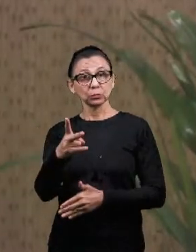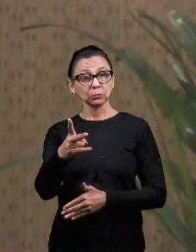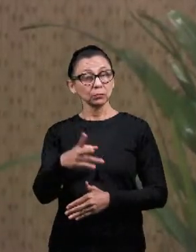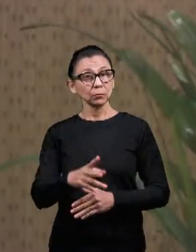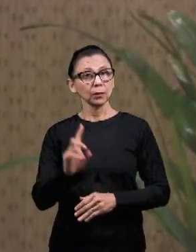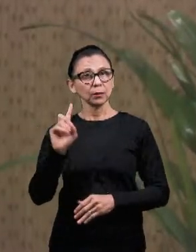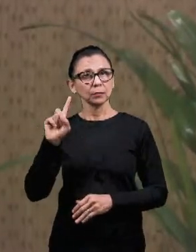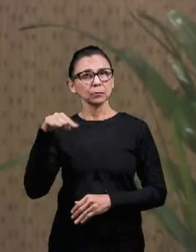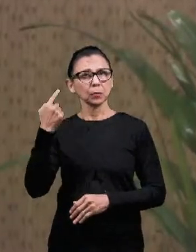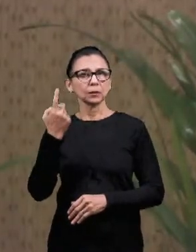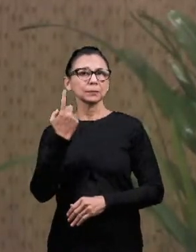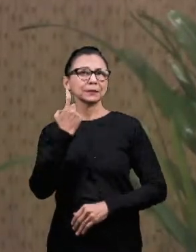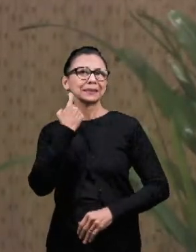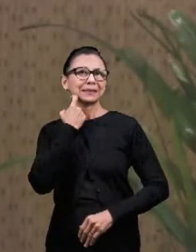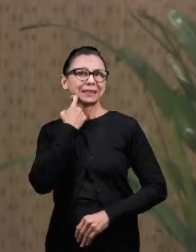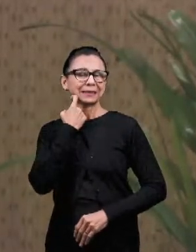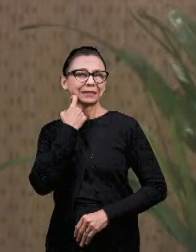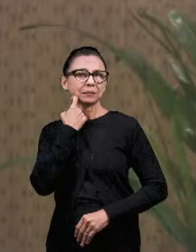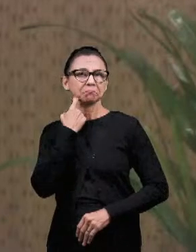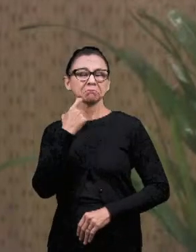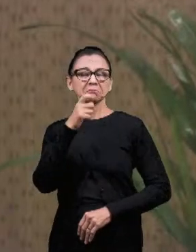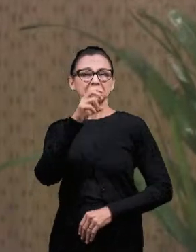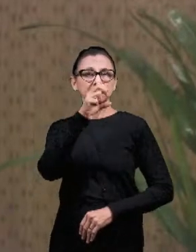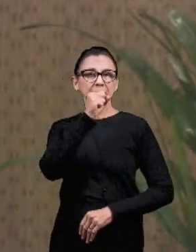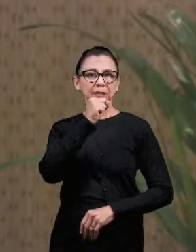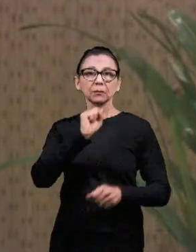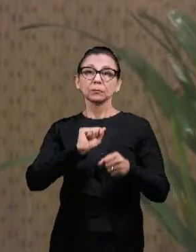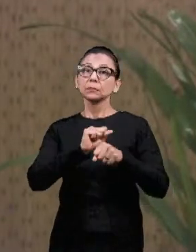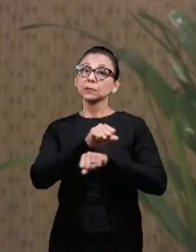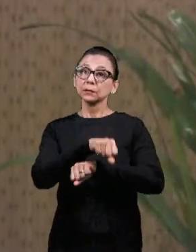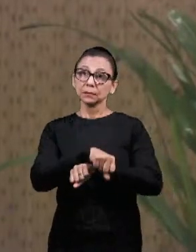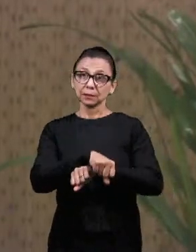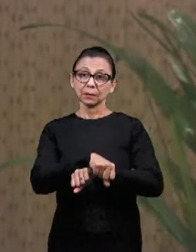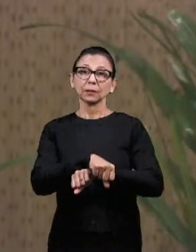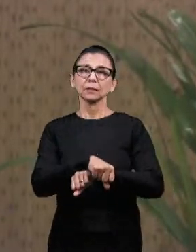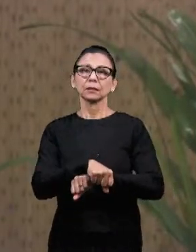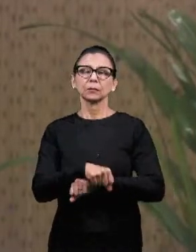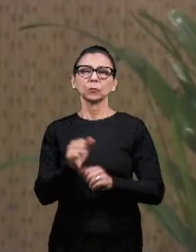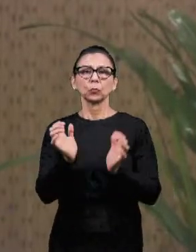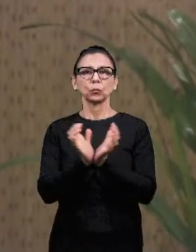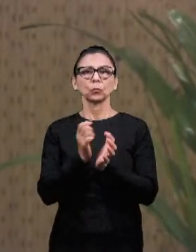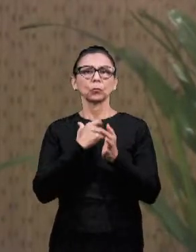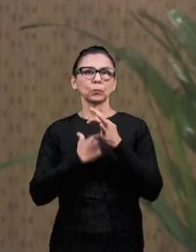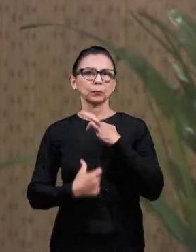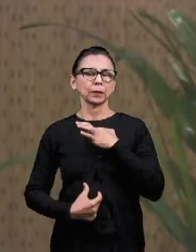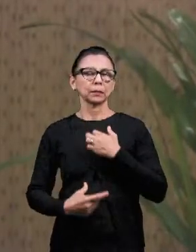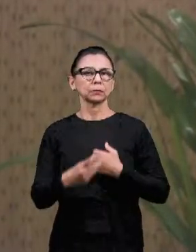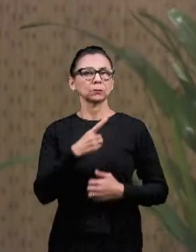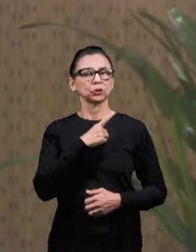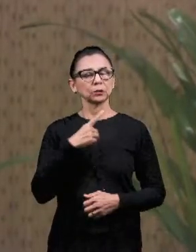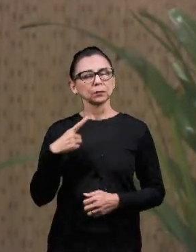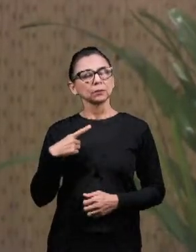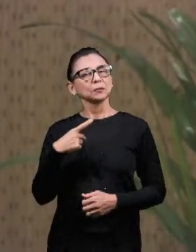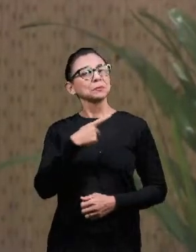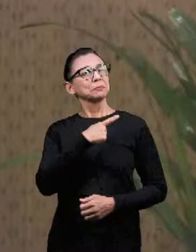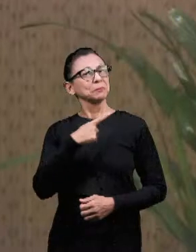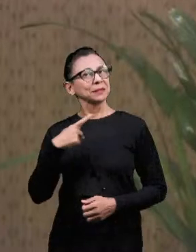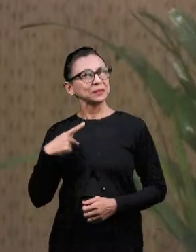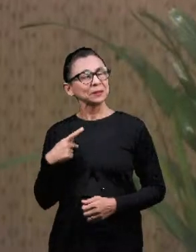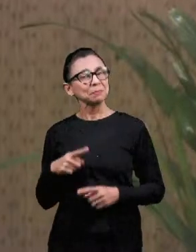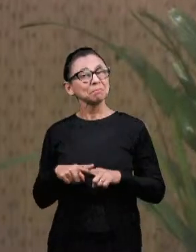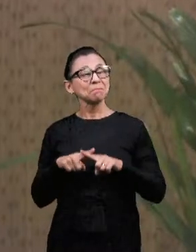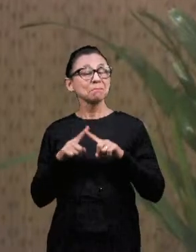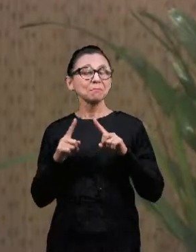próxima sexta-feira. No sábado teremos um seminário para obreiros, pastores, diáconos, mas que apesar de